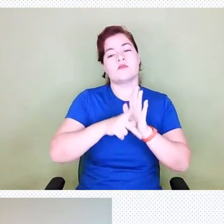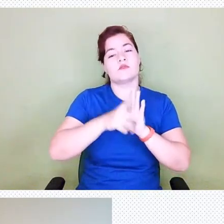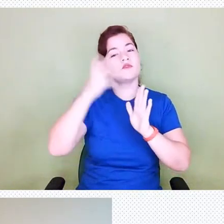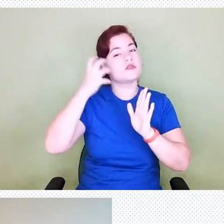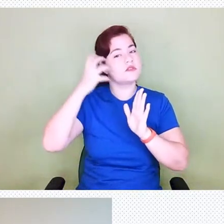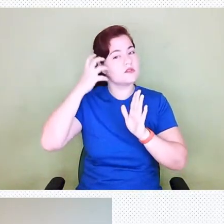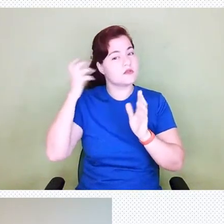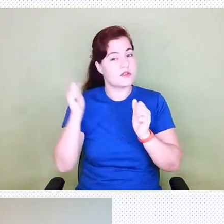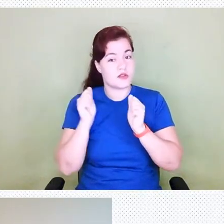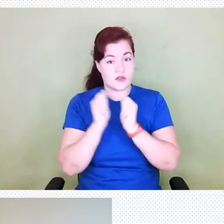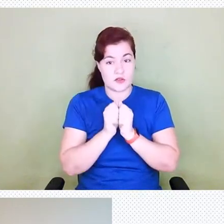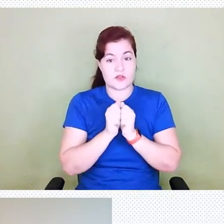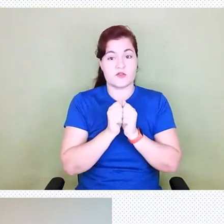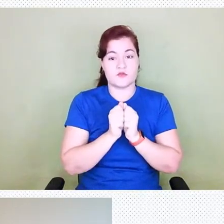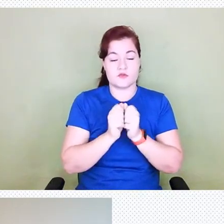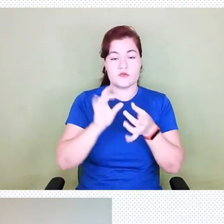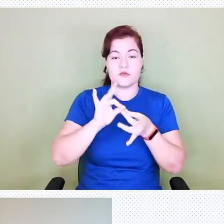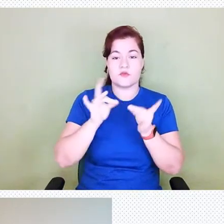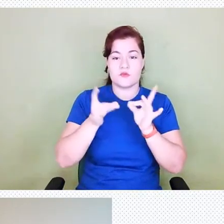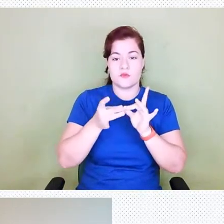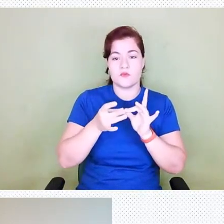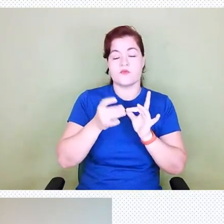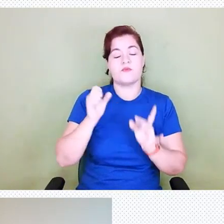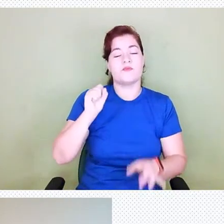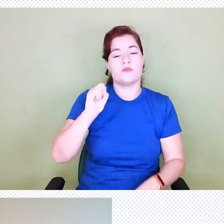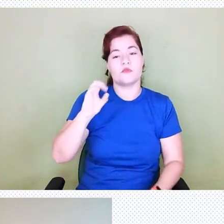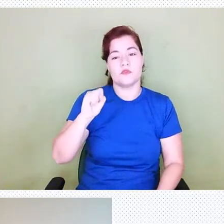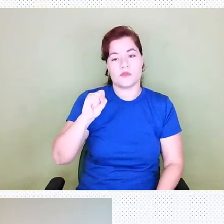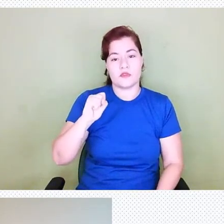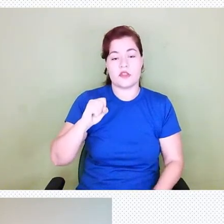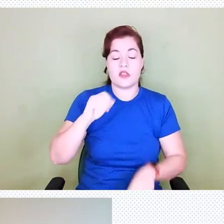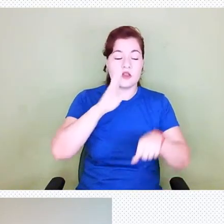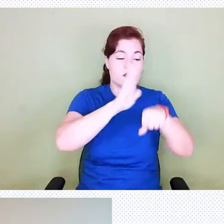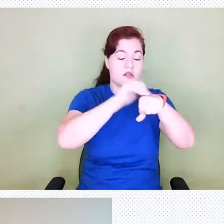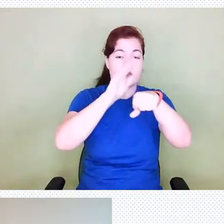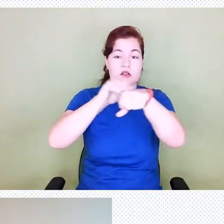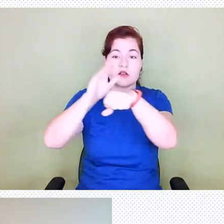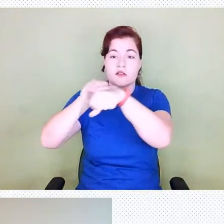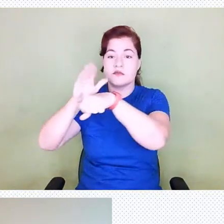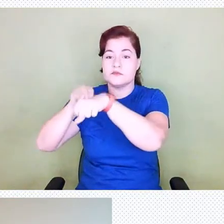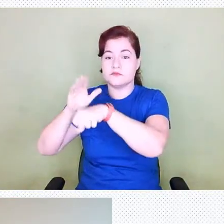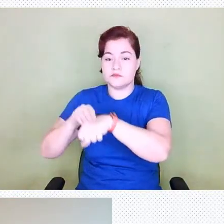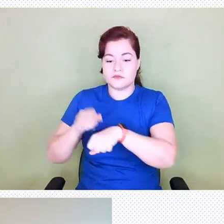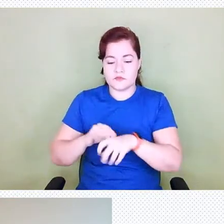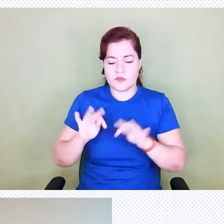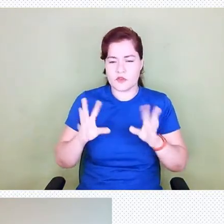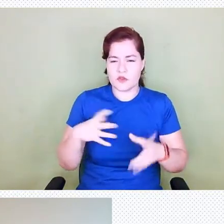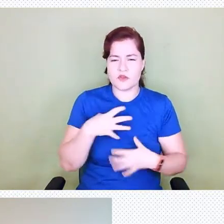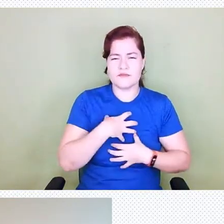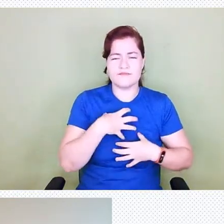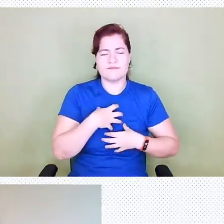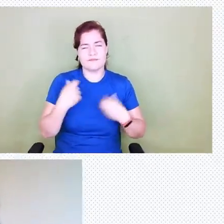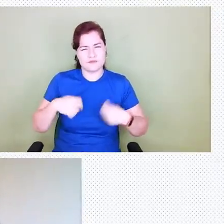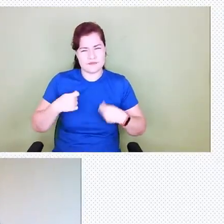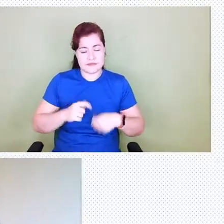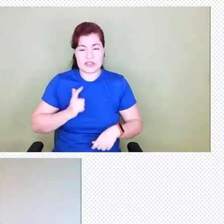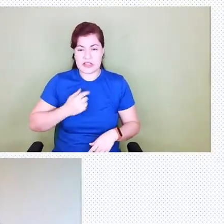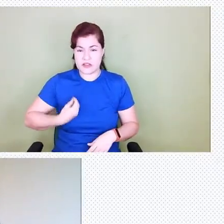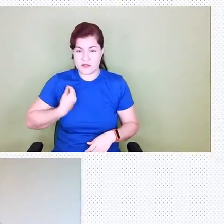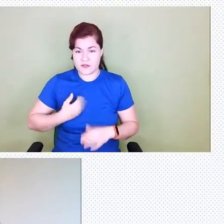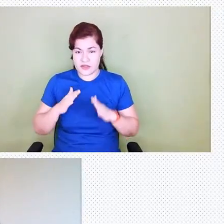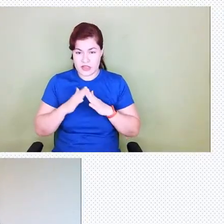SOS Preces, convocando a todos que sentirem necessidade, que estiverem em casa